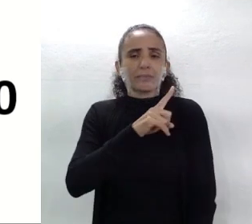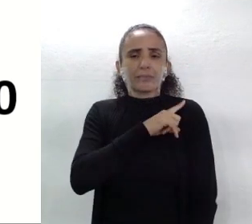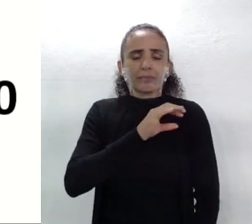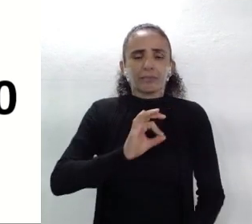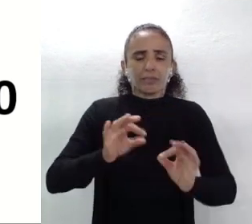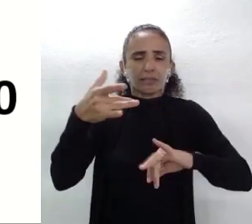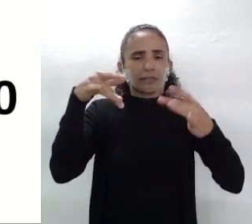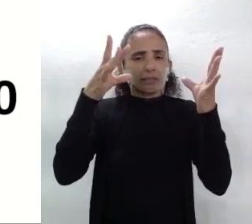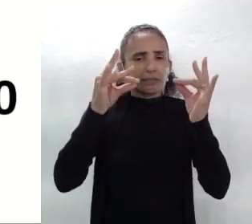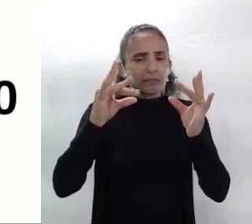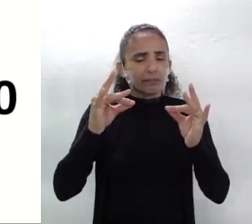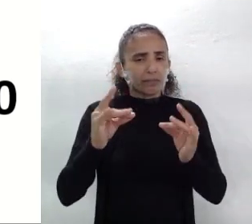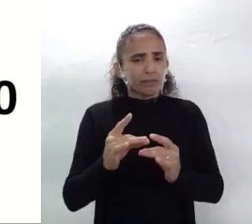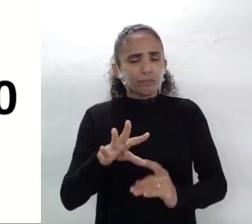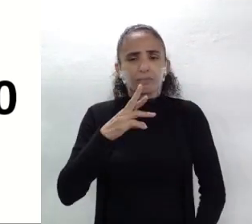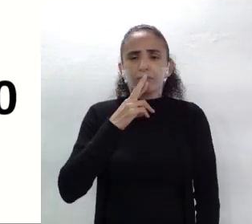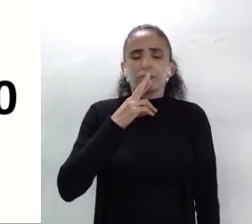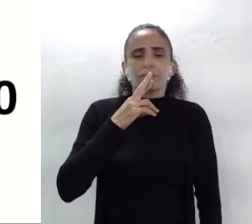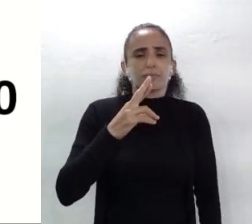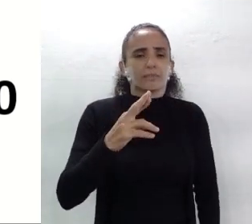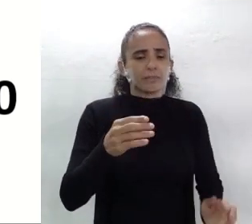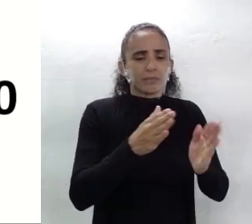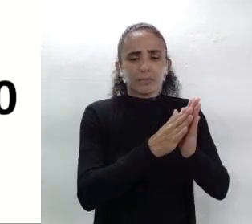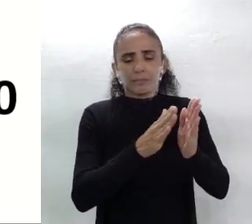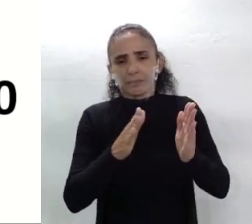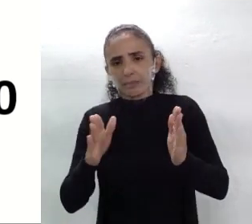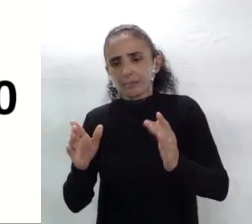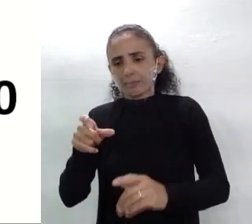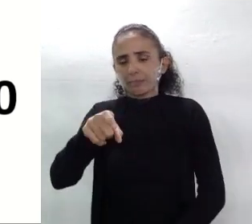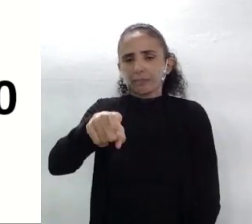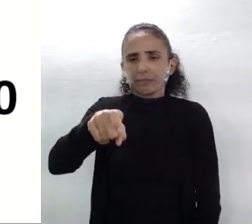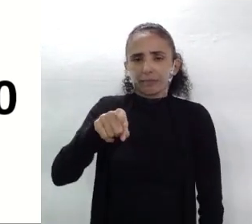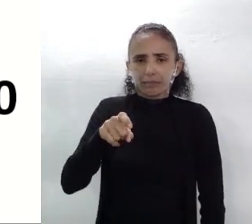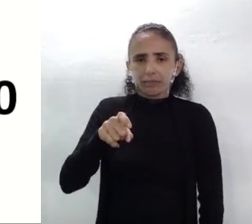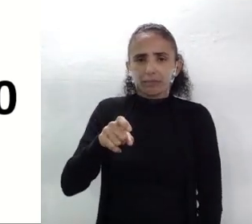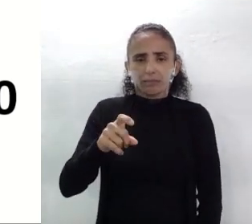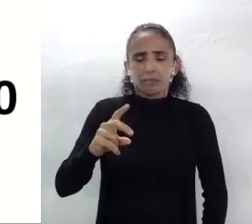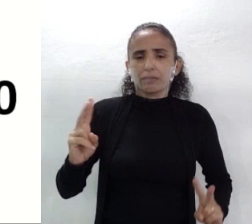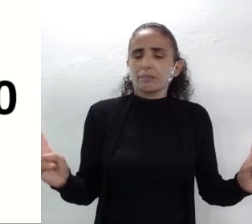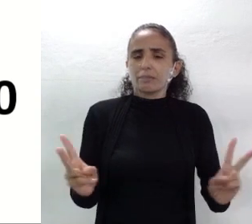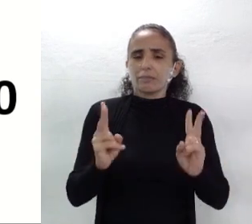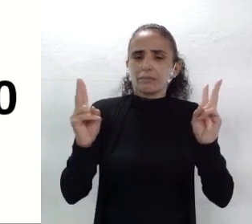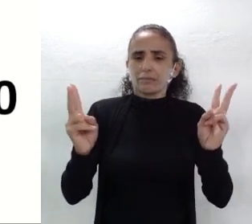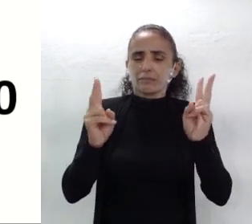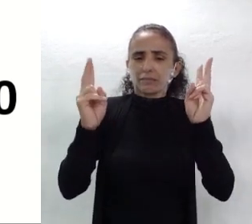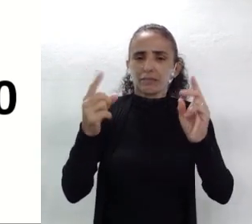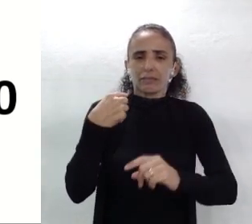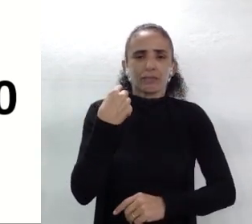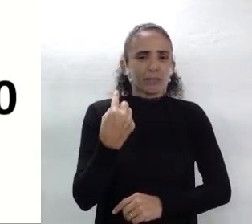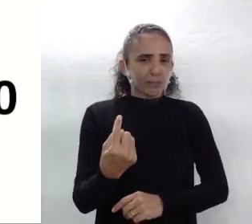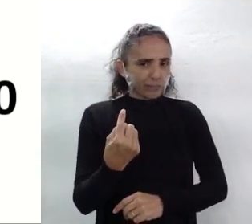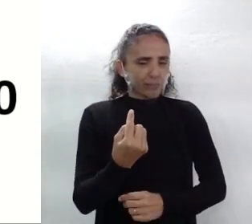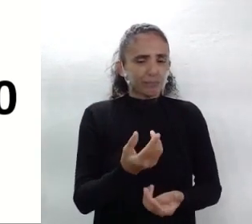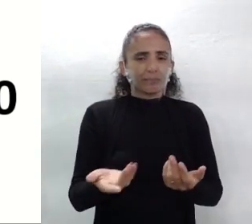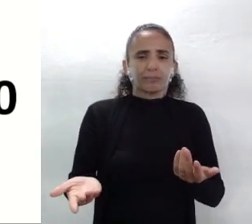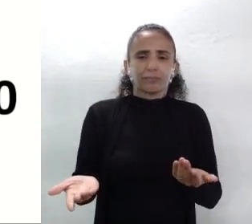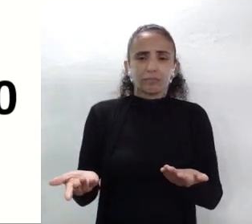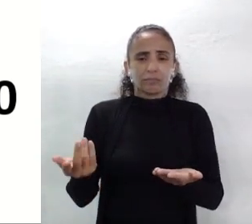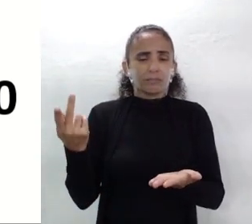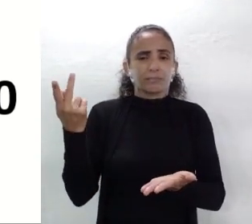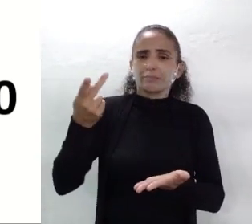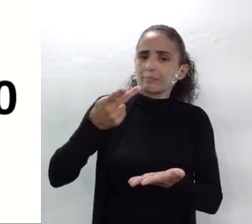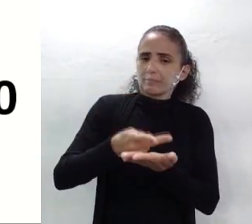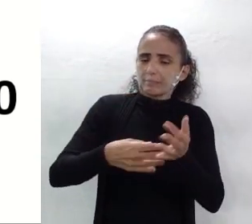tem uma única solução. No expoente do x, é um valor 1, então é do primeiro grau. Se for